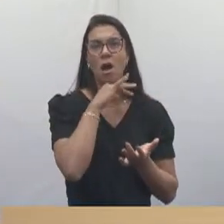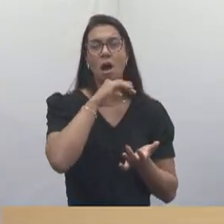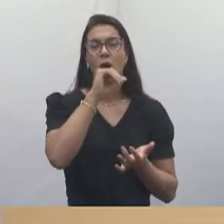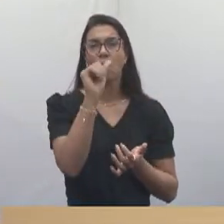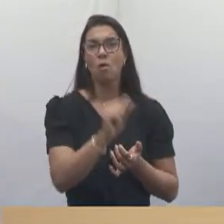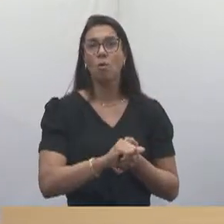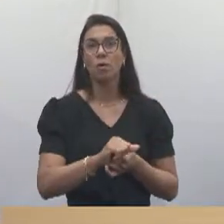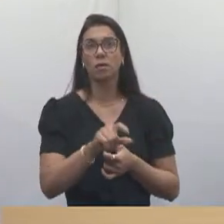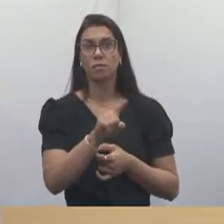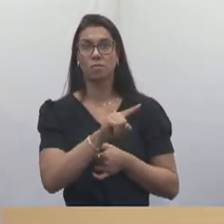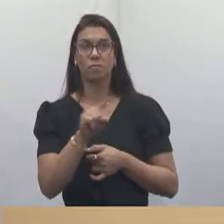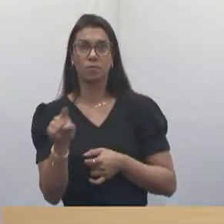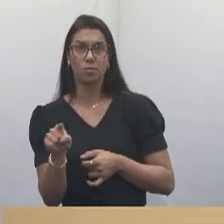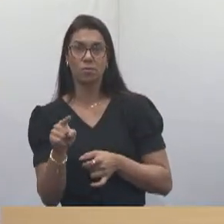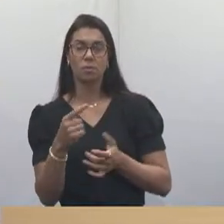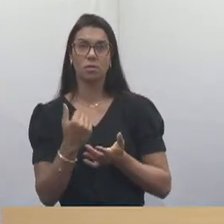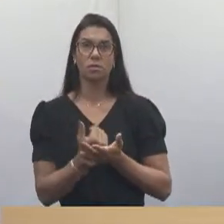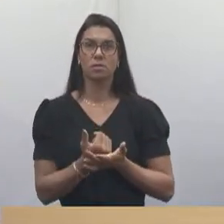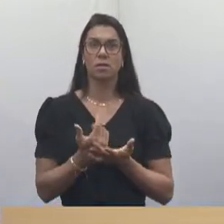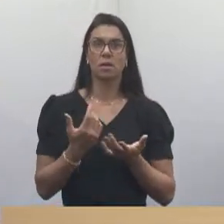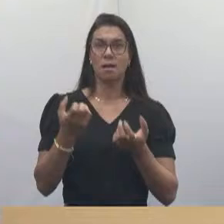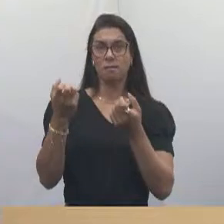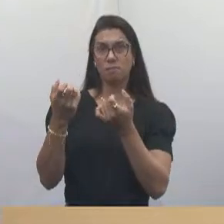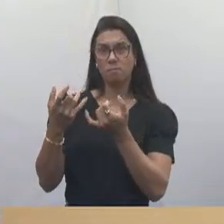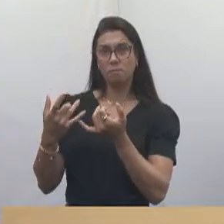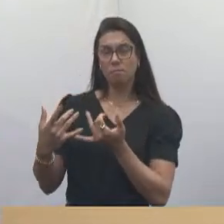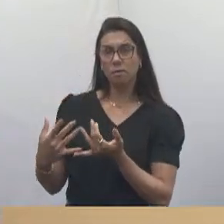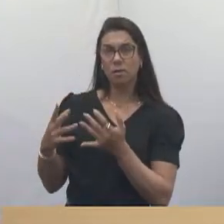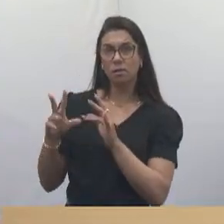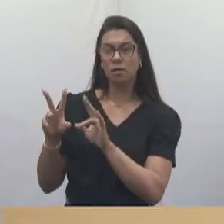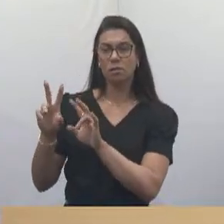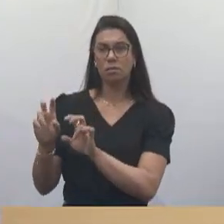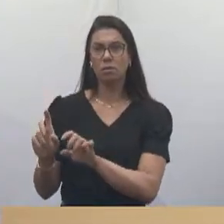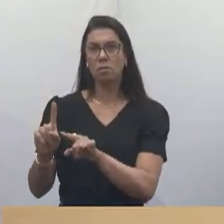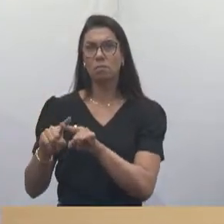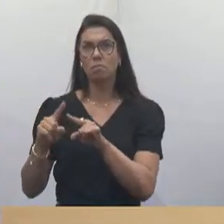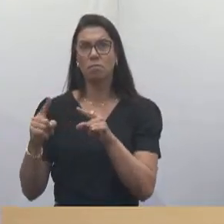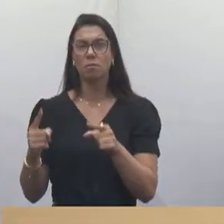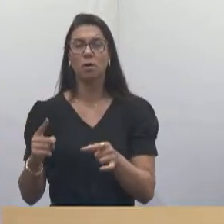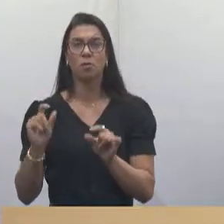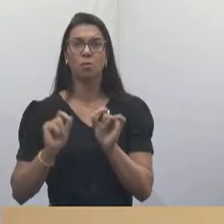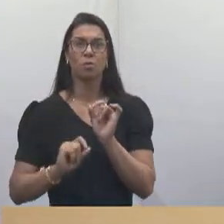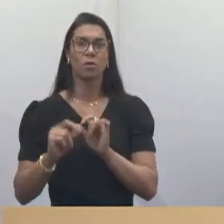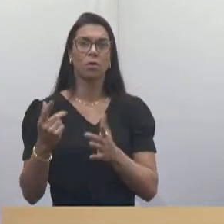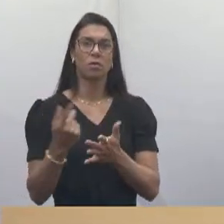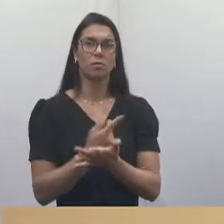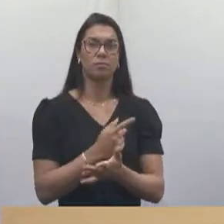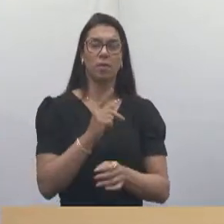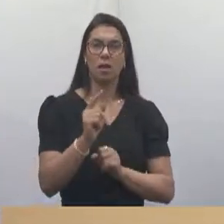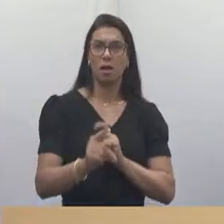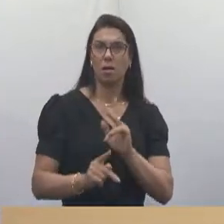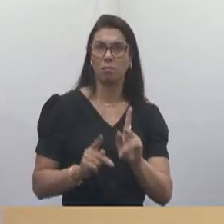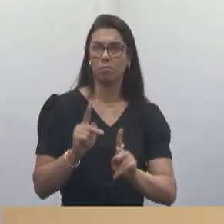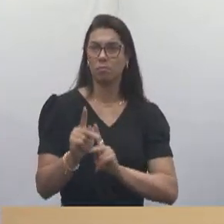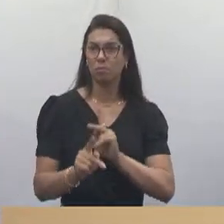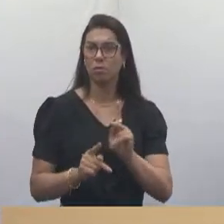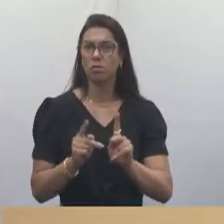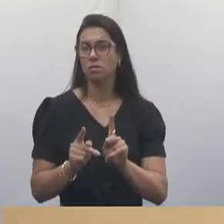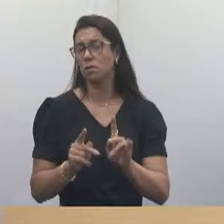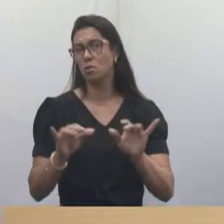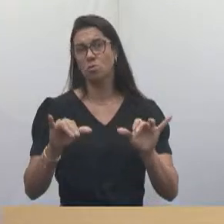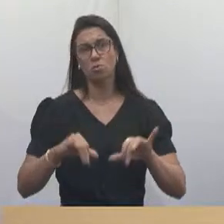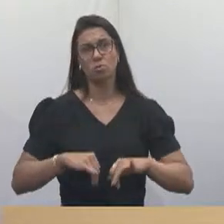Você atende um parecer, mas o que acontece? O que acontece? A população que sofre